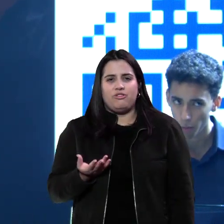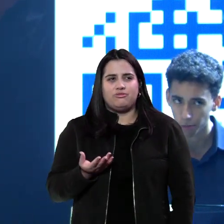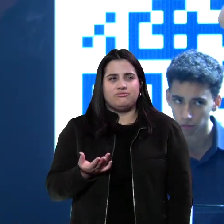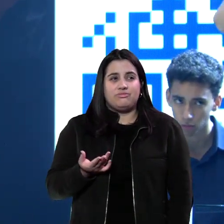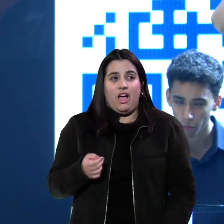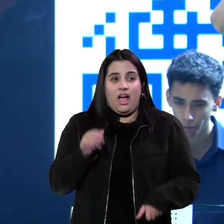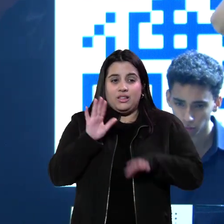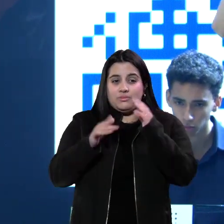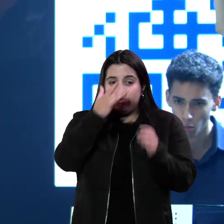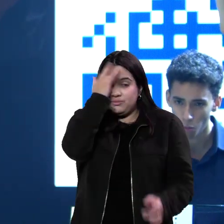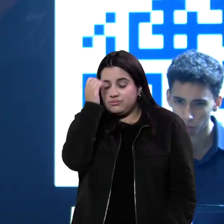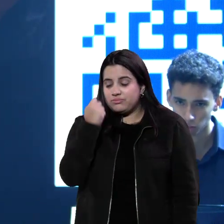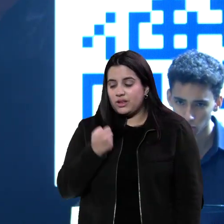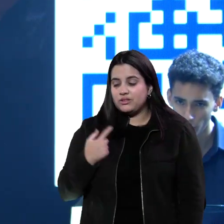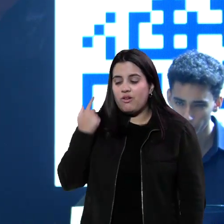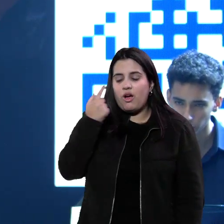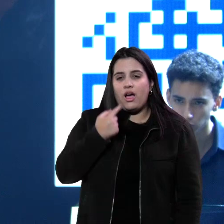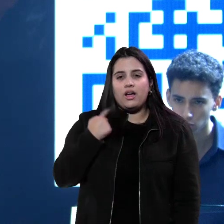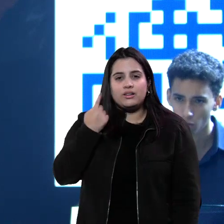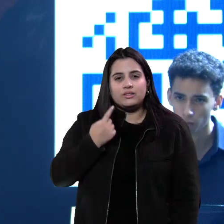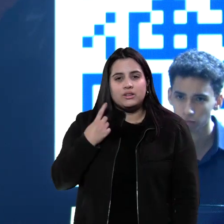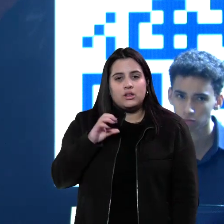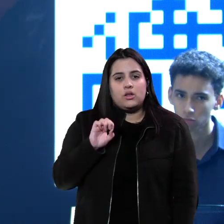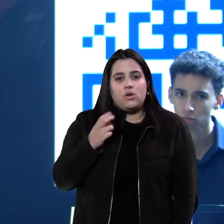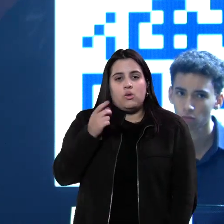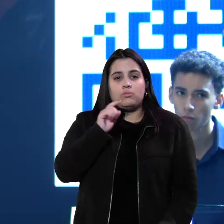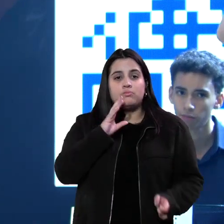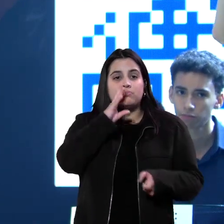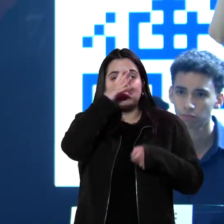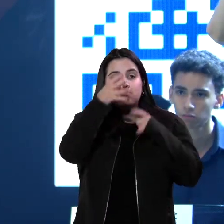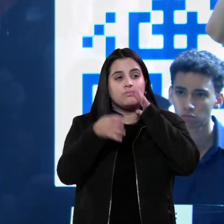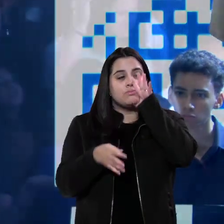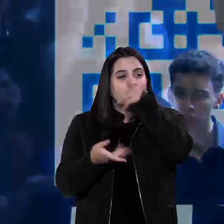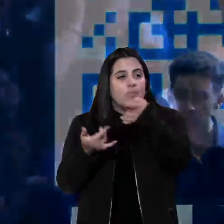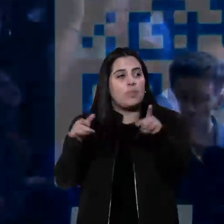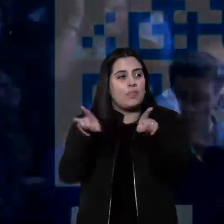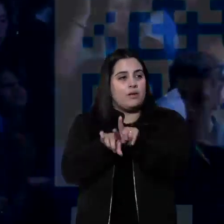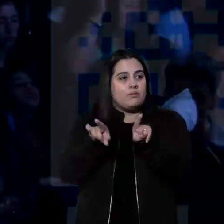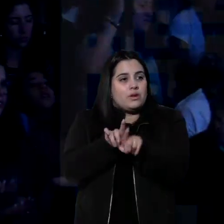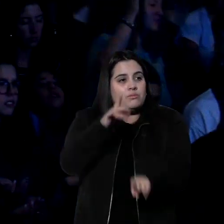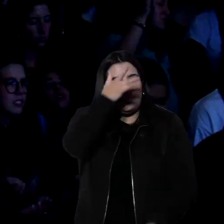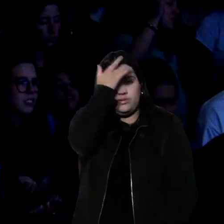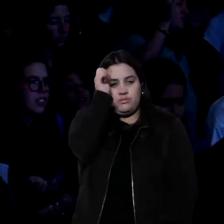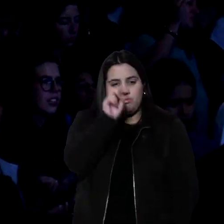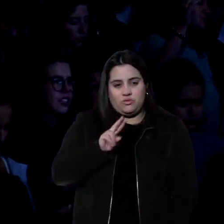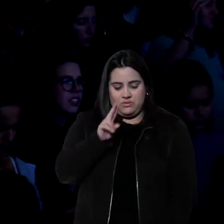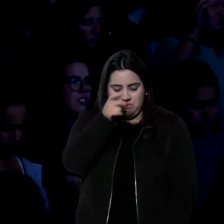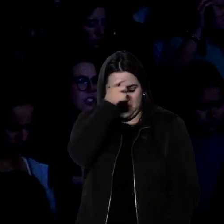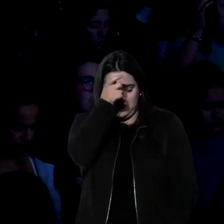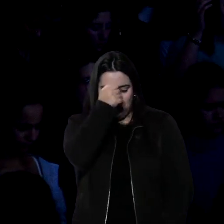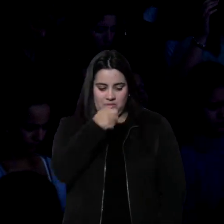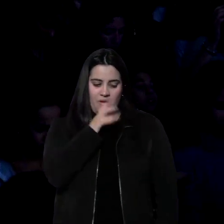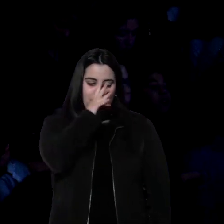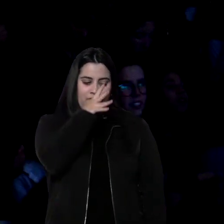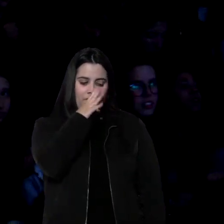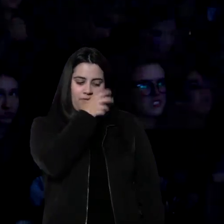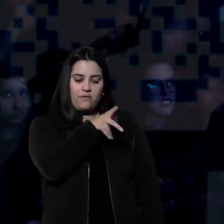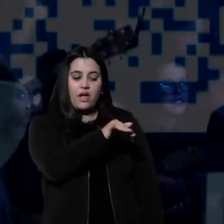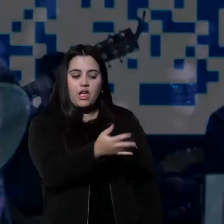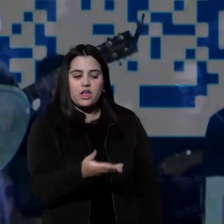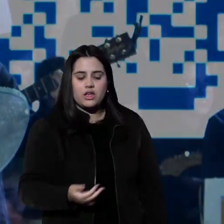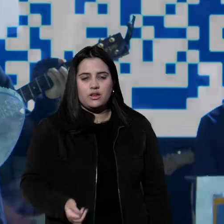Seja como advogados, seja como acusadores, pessoas que têm sido usadas por Satanás para acusar os